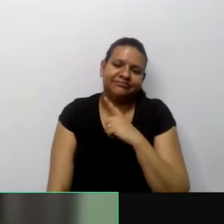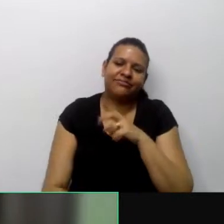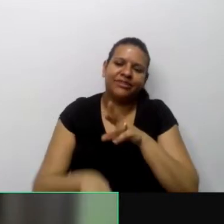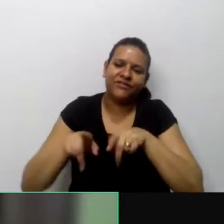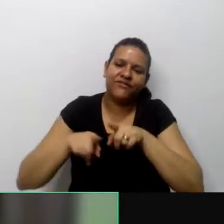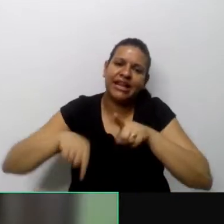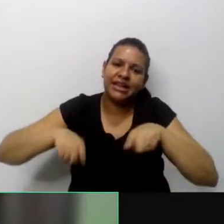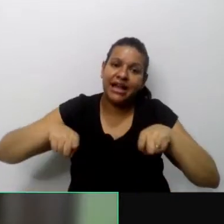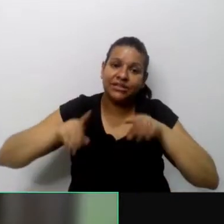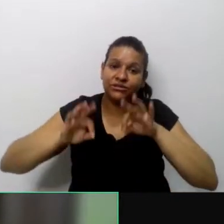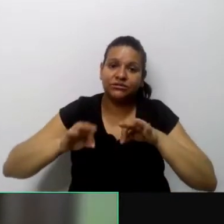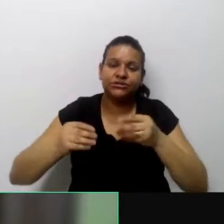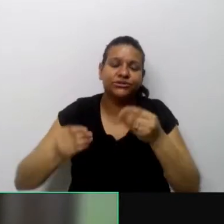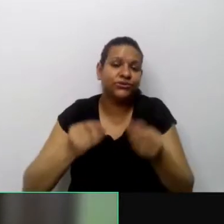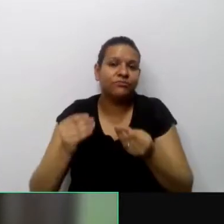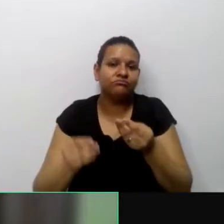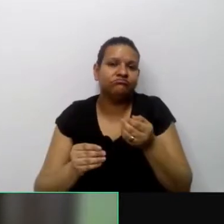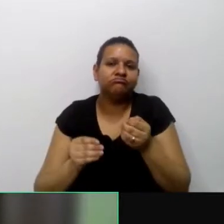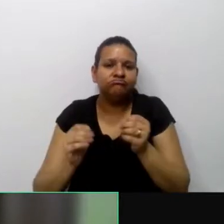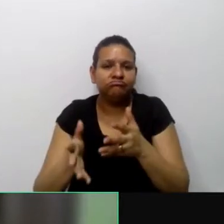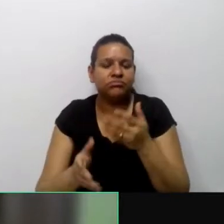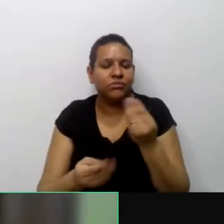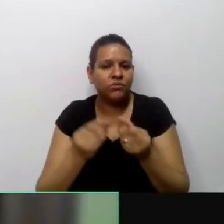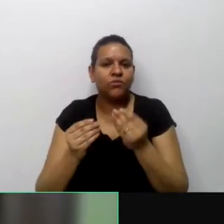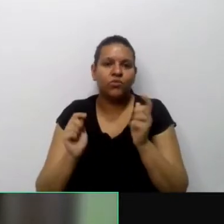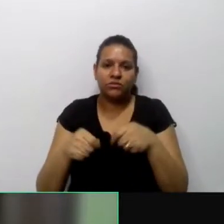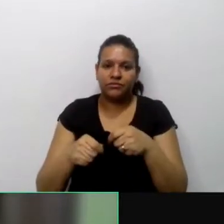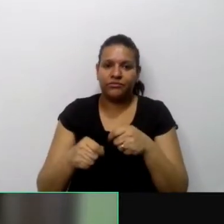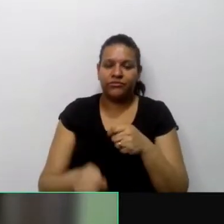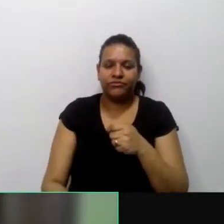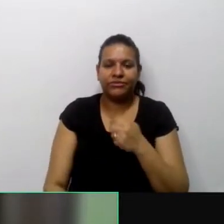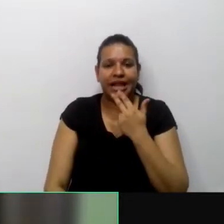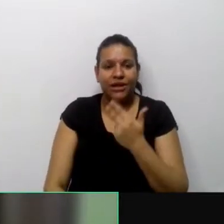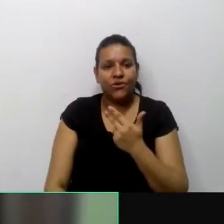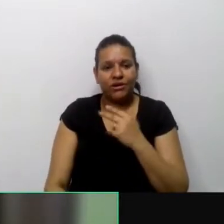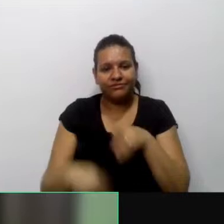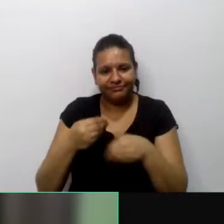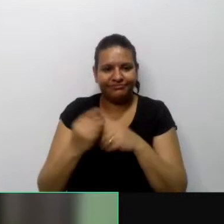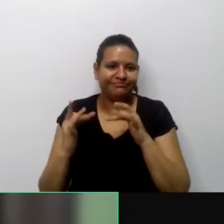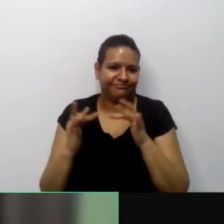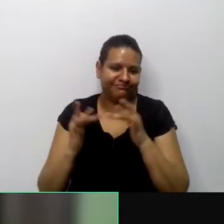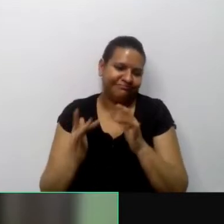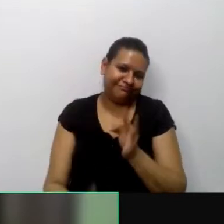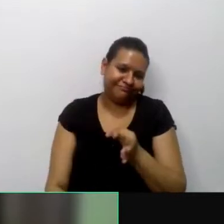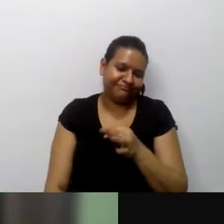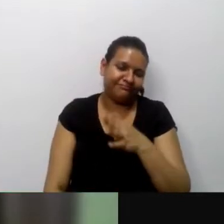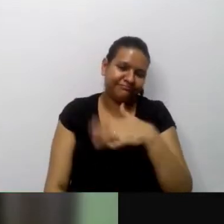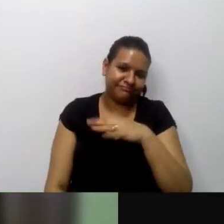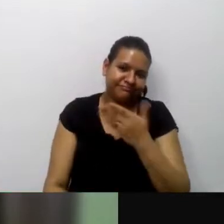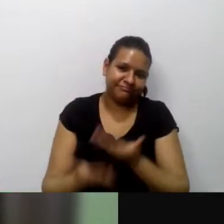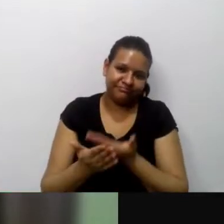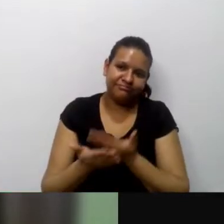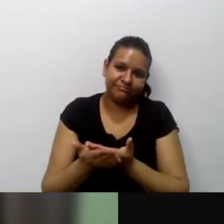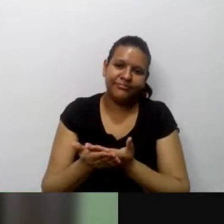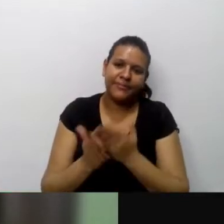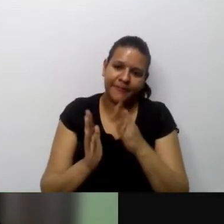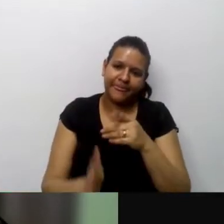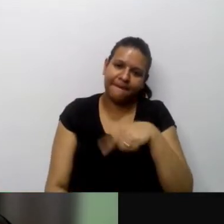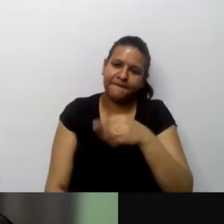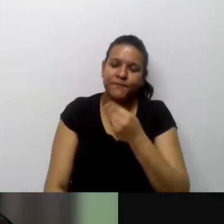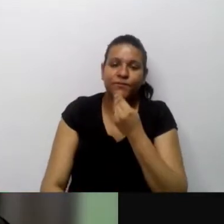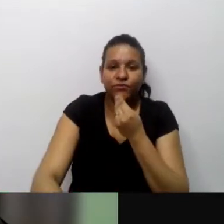grande de níveis de proficiência e de contato com a língua adicional, né, na sala de aula. Estudantes que já tiveram